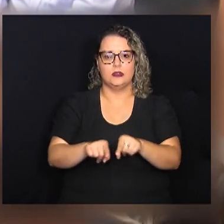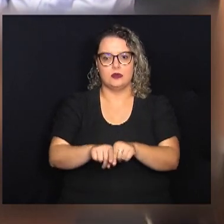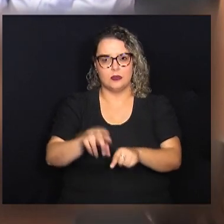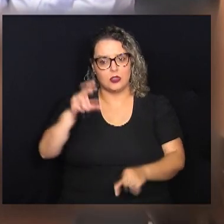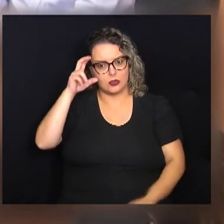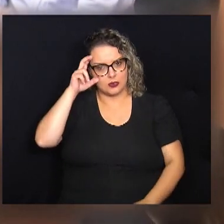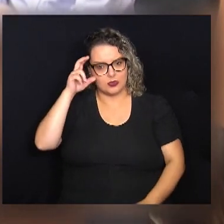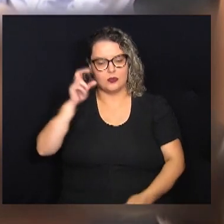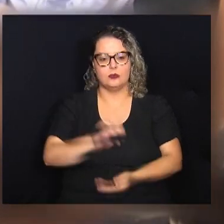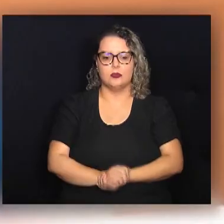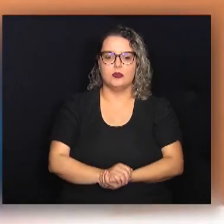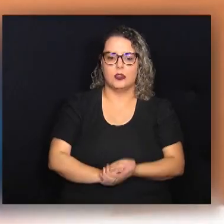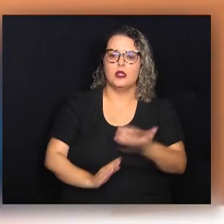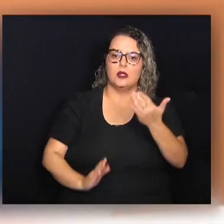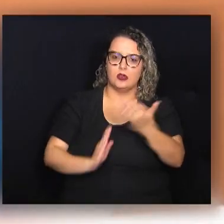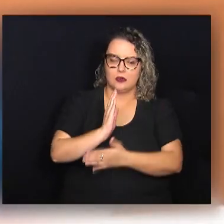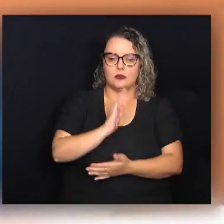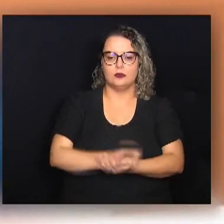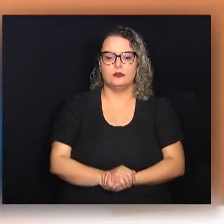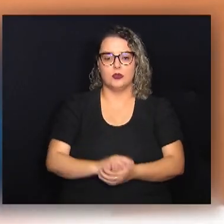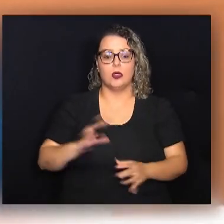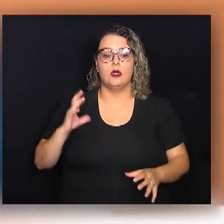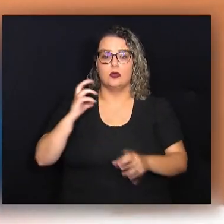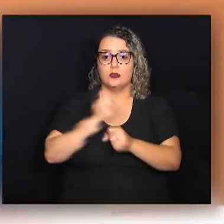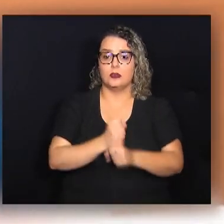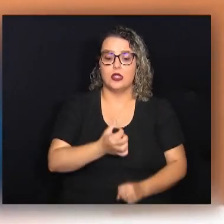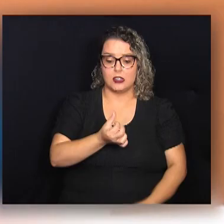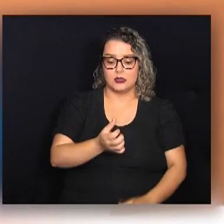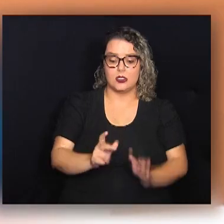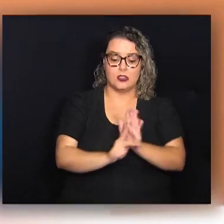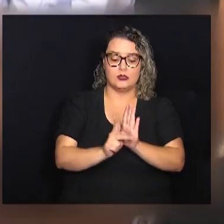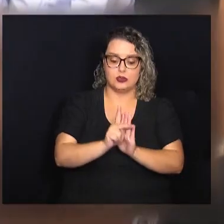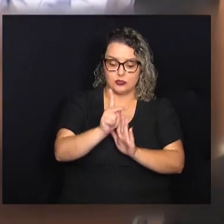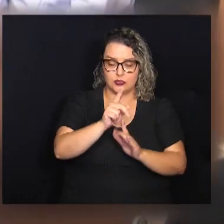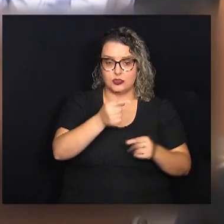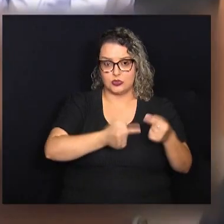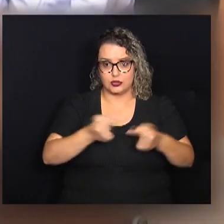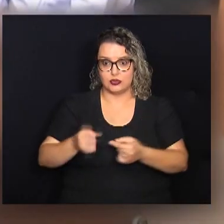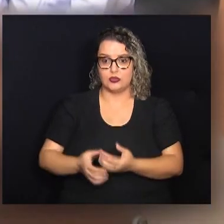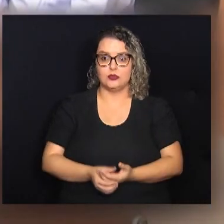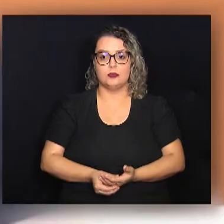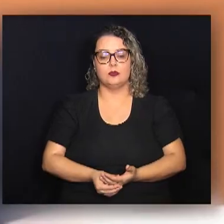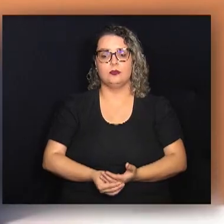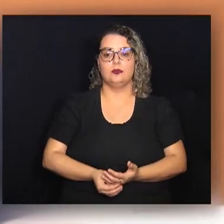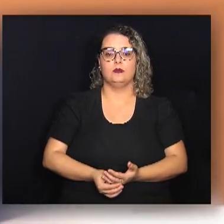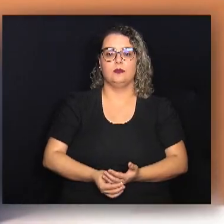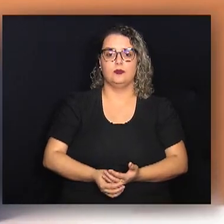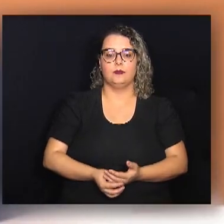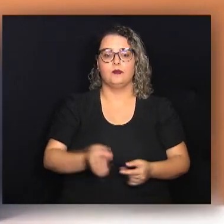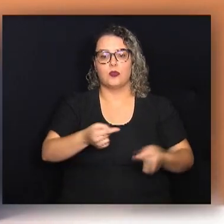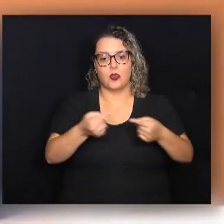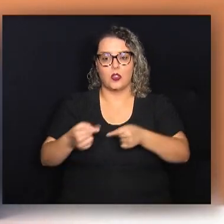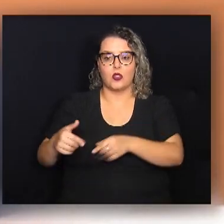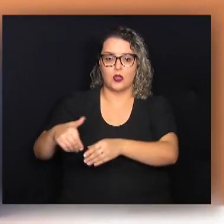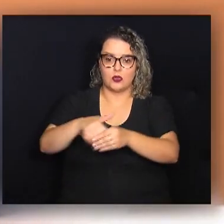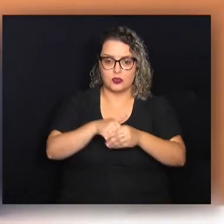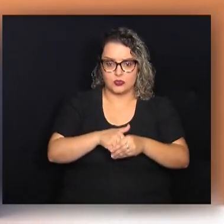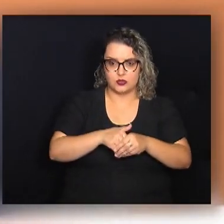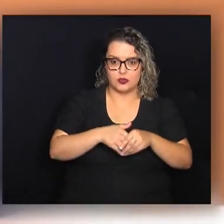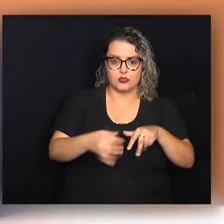então está aprovado. Ao todo, foram 6 projetos discutidos. Discussão e votação do parecer sugerido do